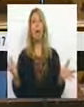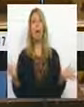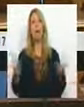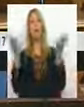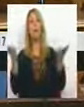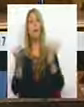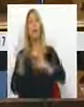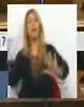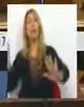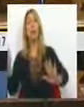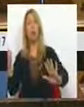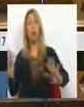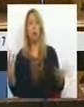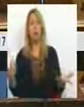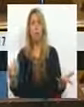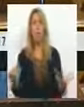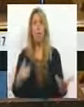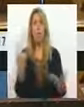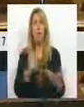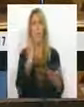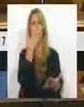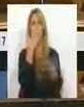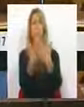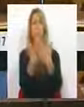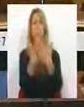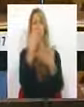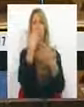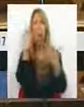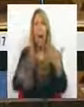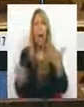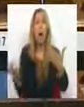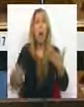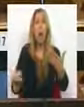a ligeireza com que nós agora somos confrontados para verificar se mesmo existem ou se não